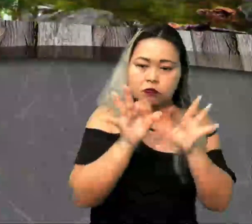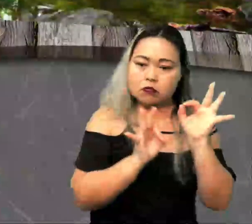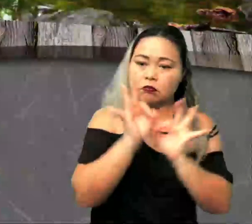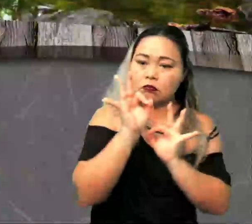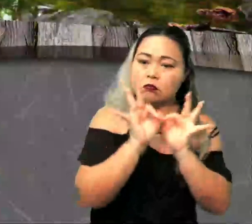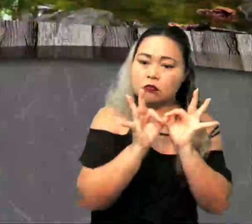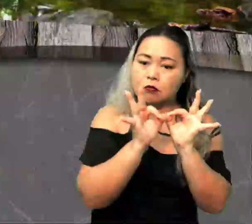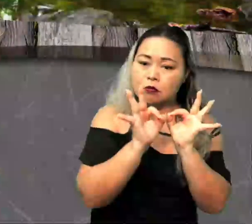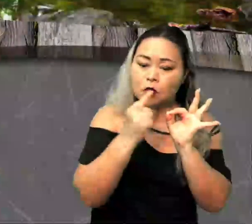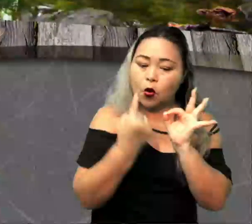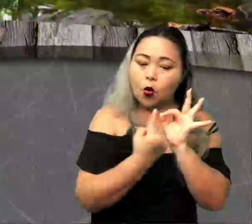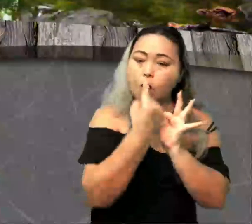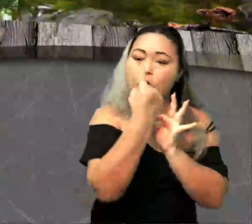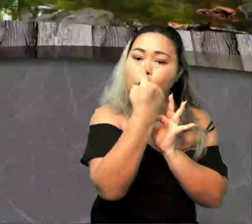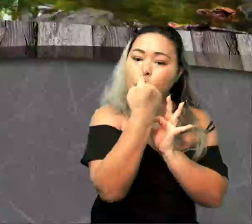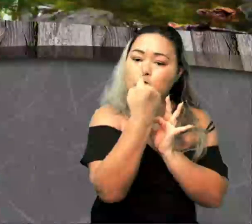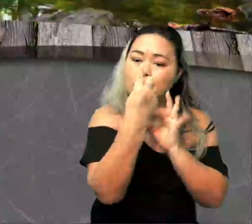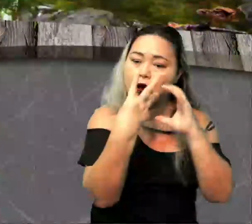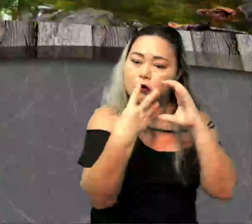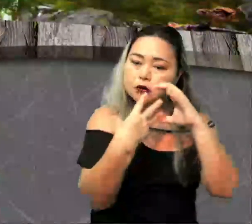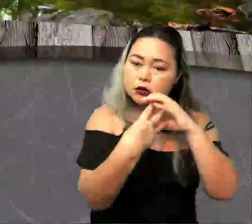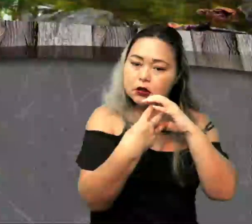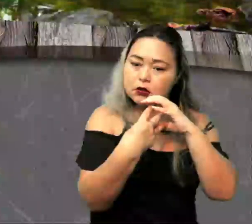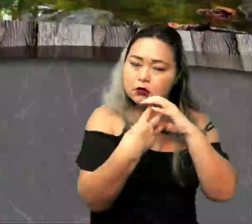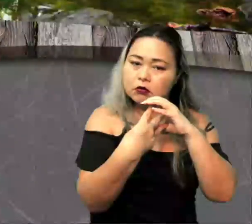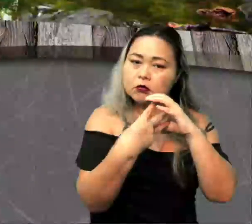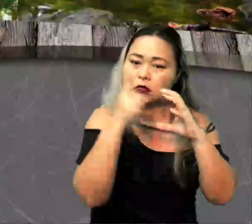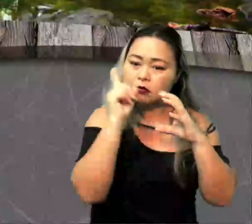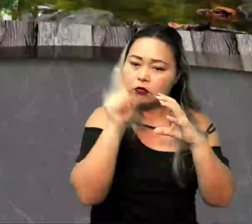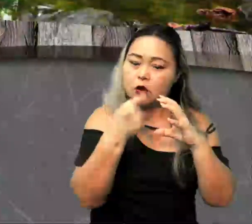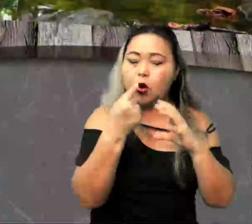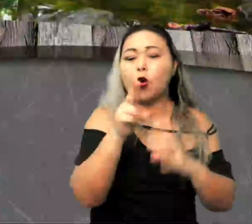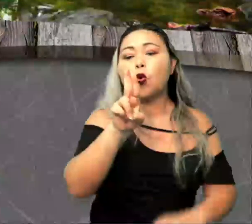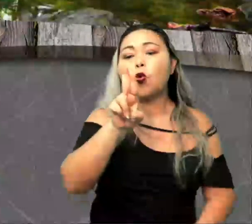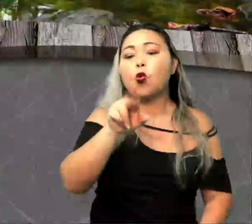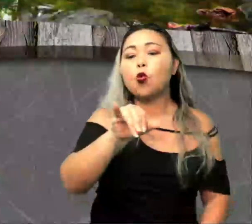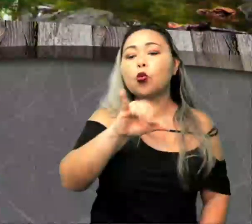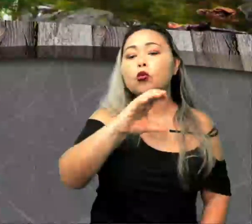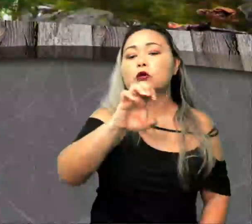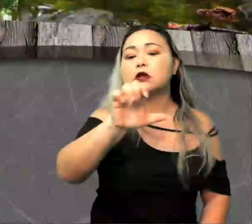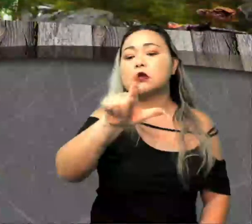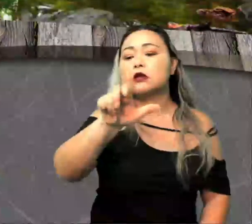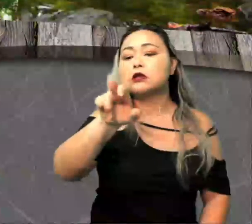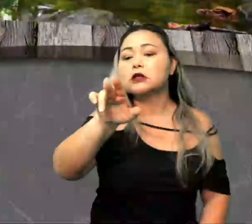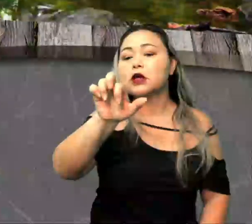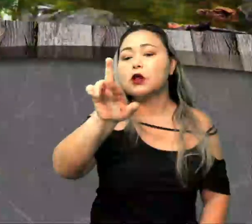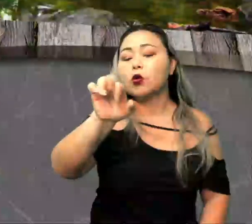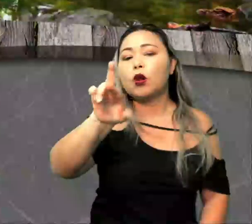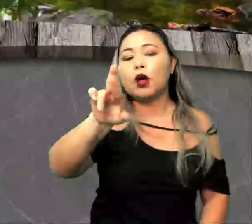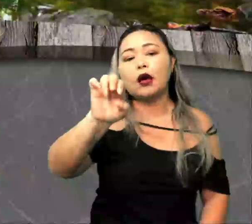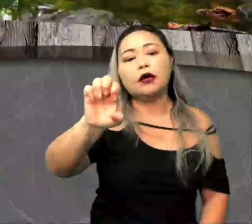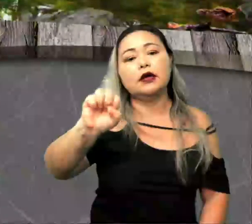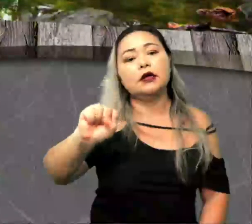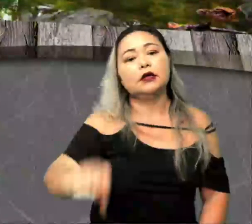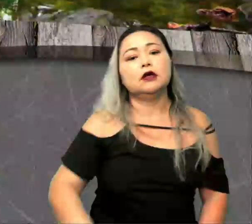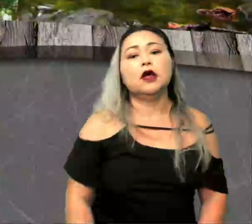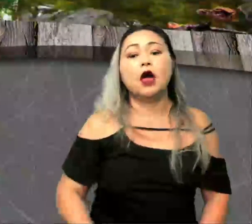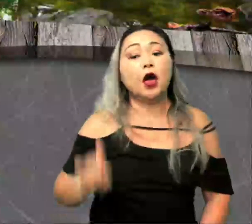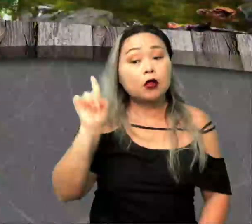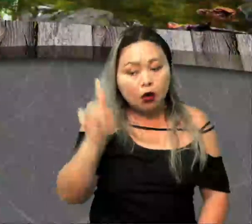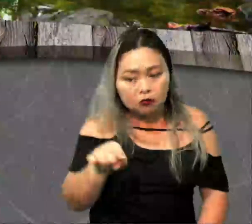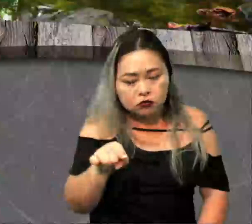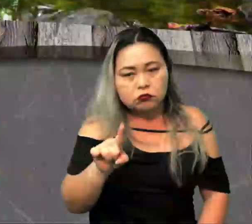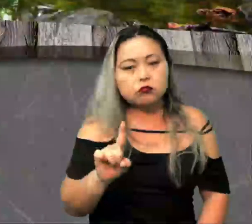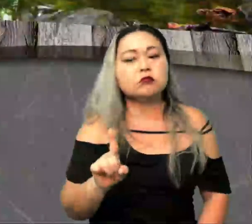organismos com uma única célula, que são os unicelulares. E foram justamente esses